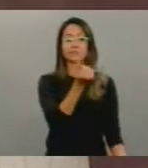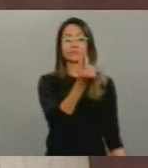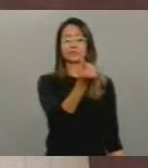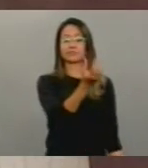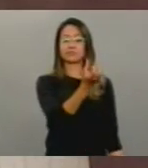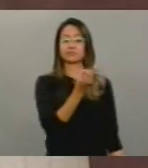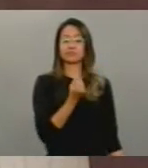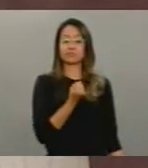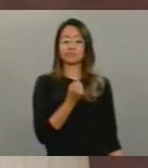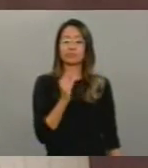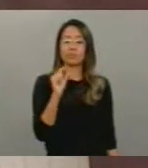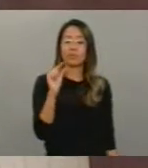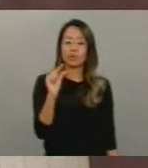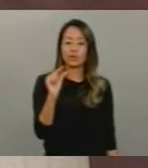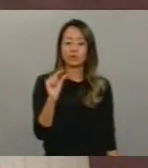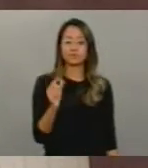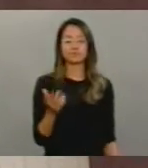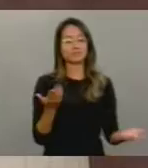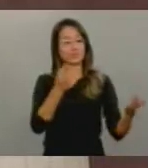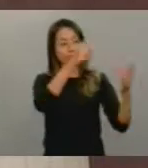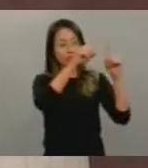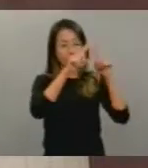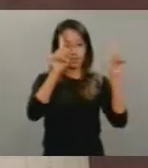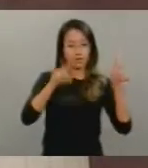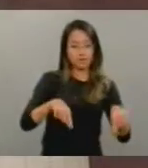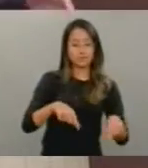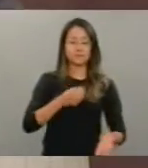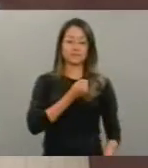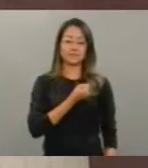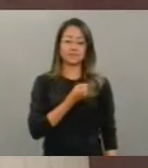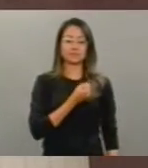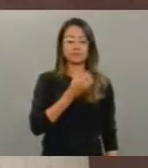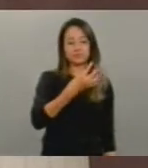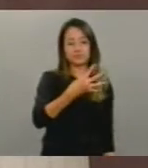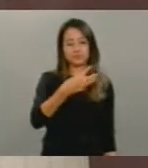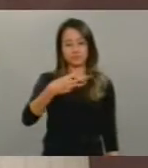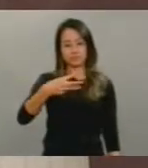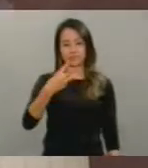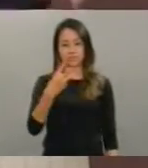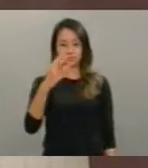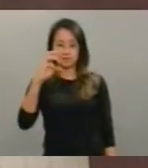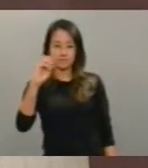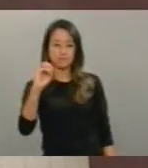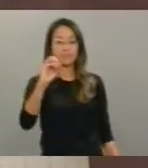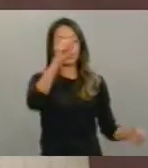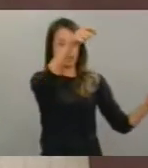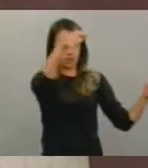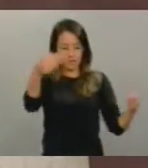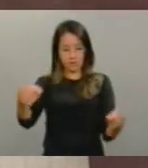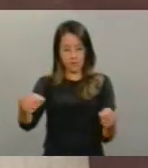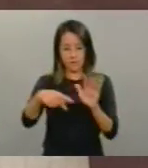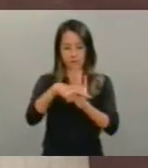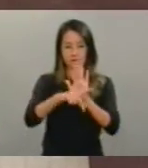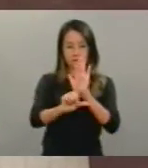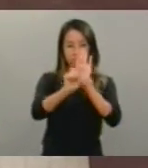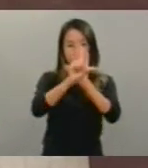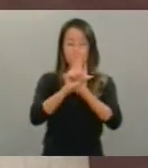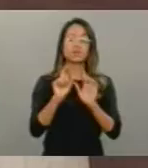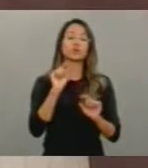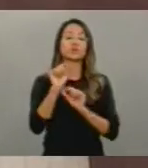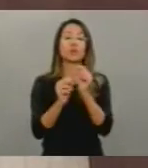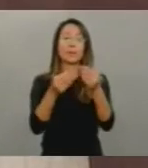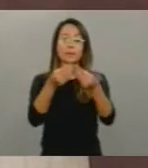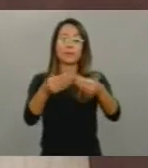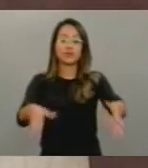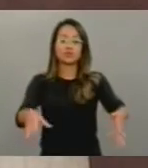4330, que passou na Câmara, agora tramita no Senado, e espero que ele não seja aprovado, ele atinge, sobretudo,